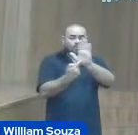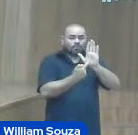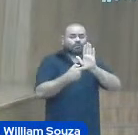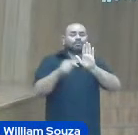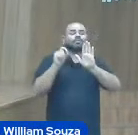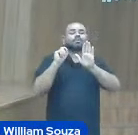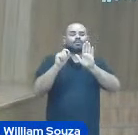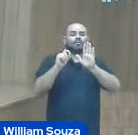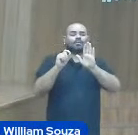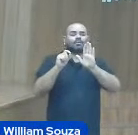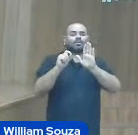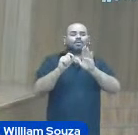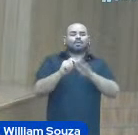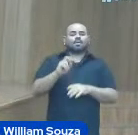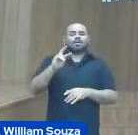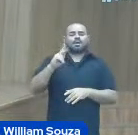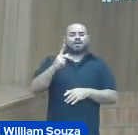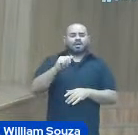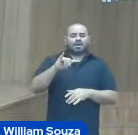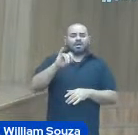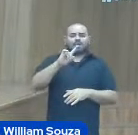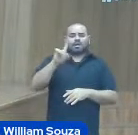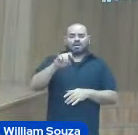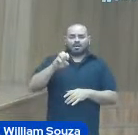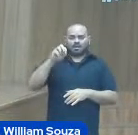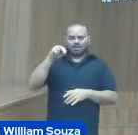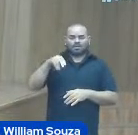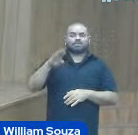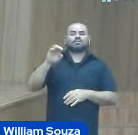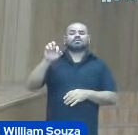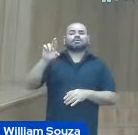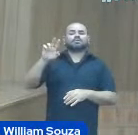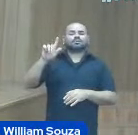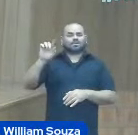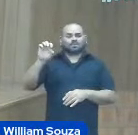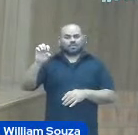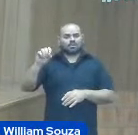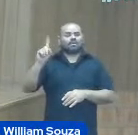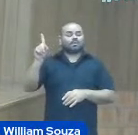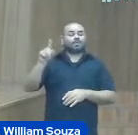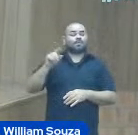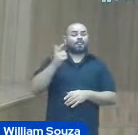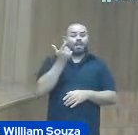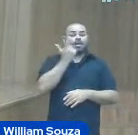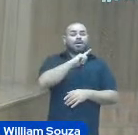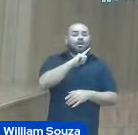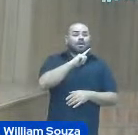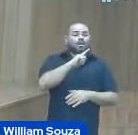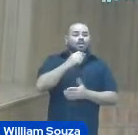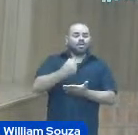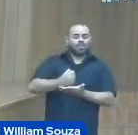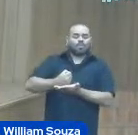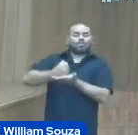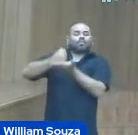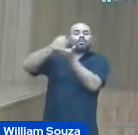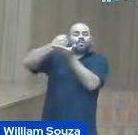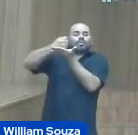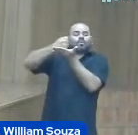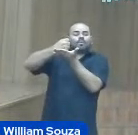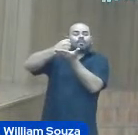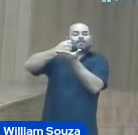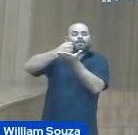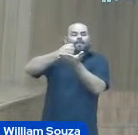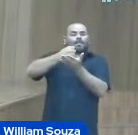o Heisenberg, que ganhou o Nobel com a mecânica quântica, entre 42 e 45,